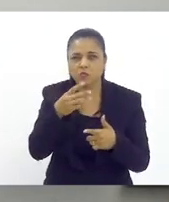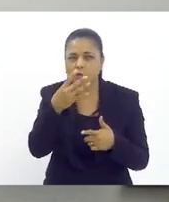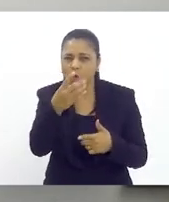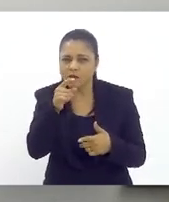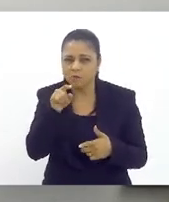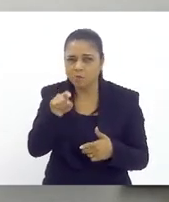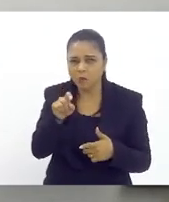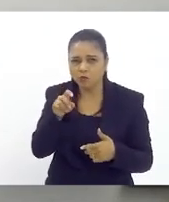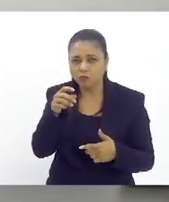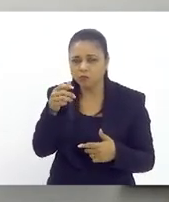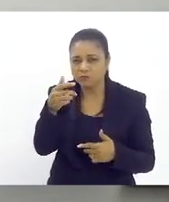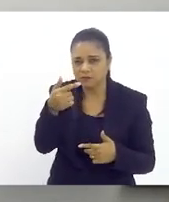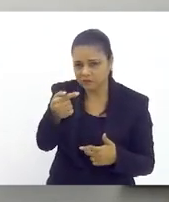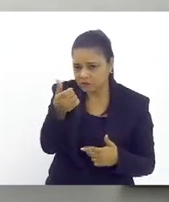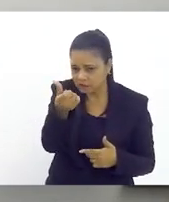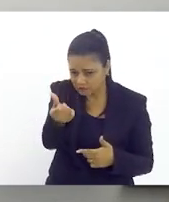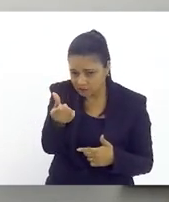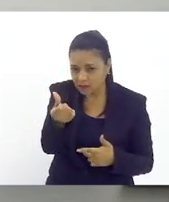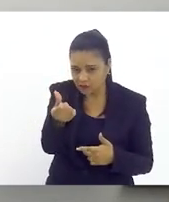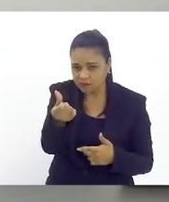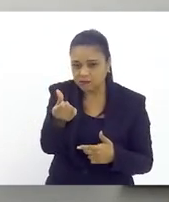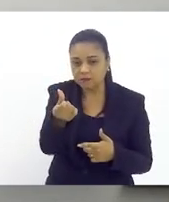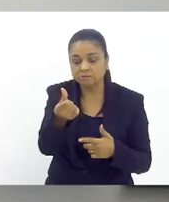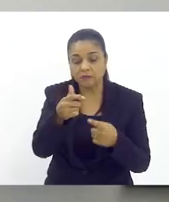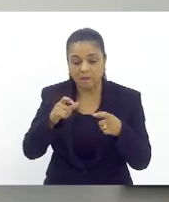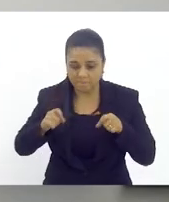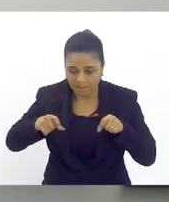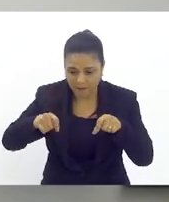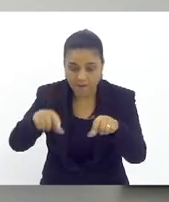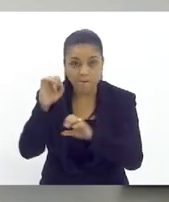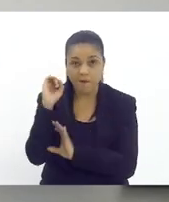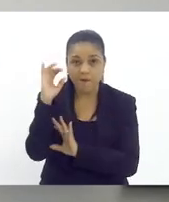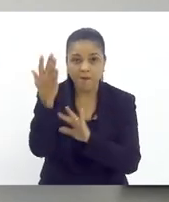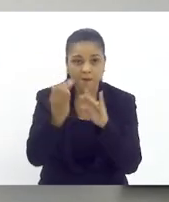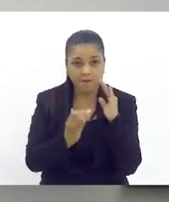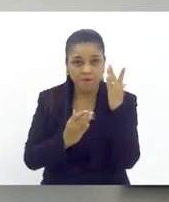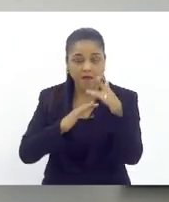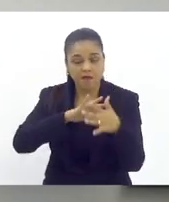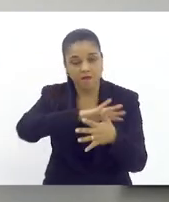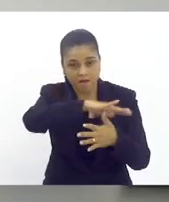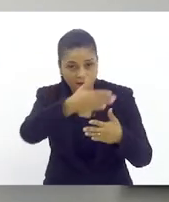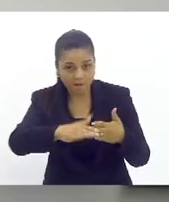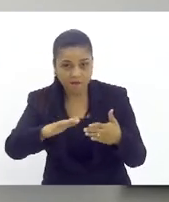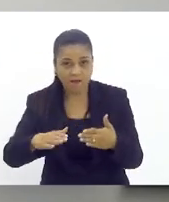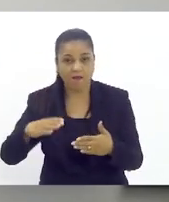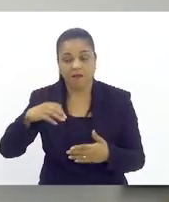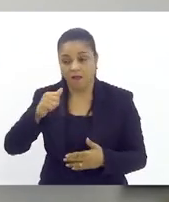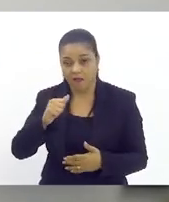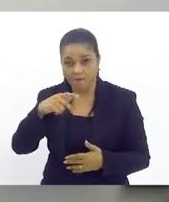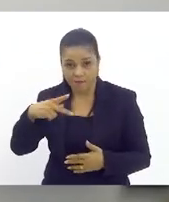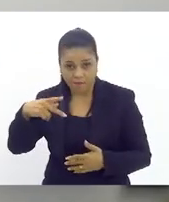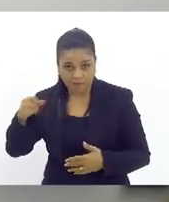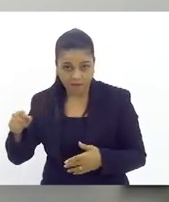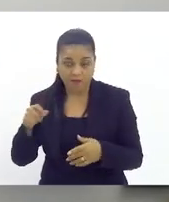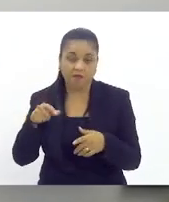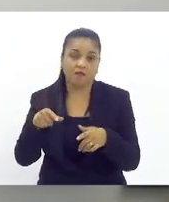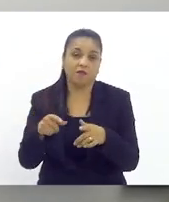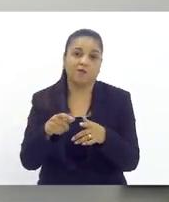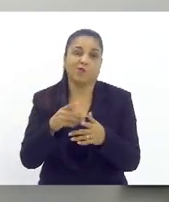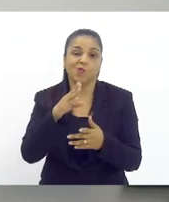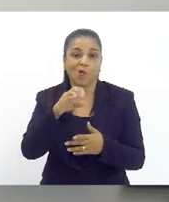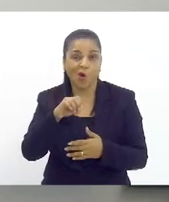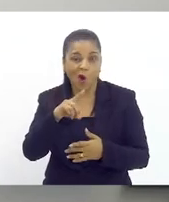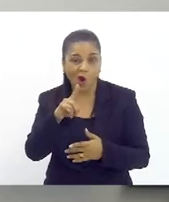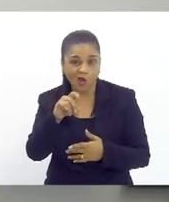76 se não me engano precisa ser restaurado na Mata Atlântica entre app e reserva legal seguindo o Código Florestal e